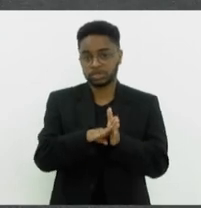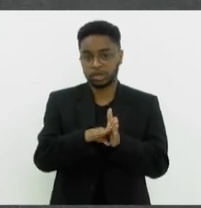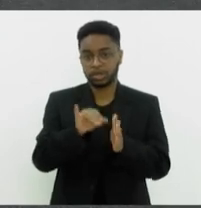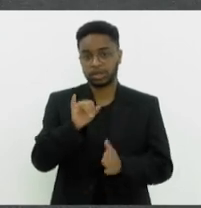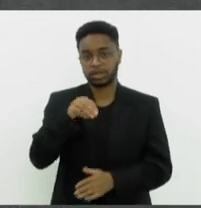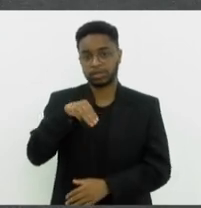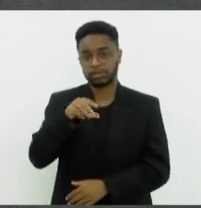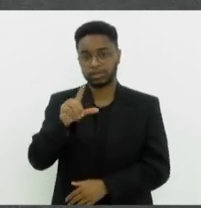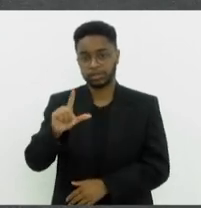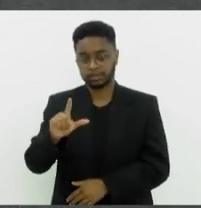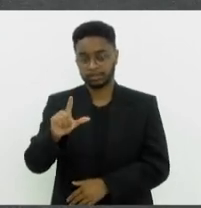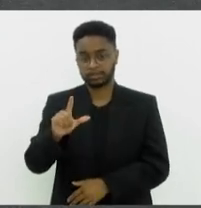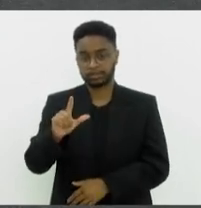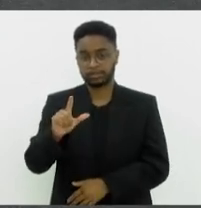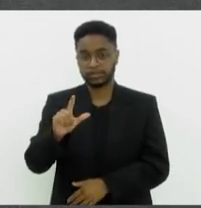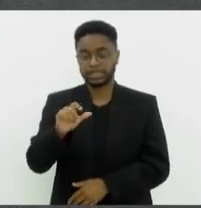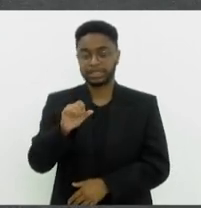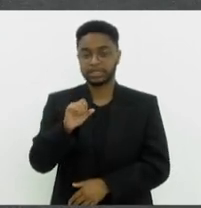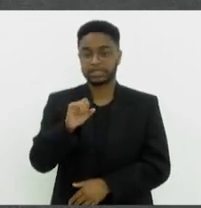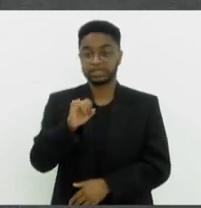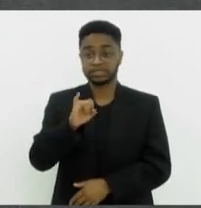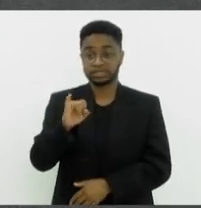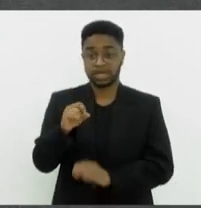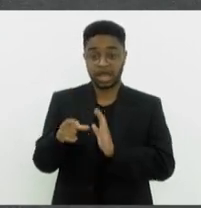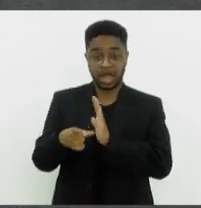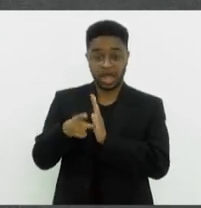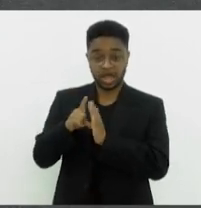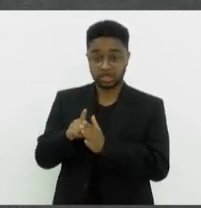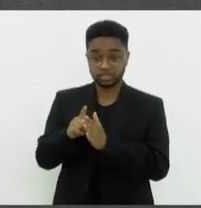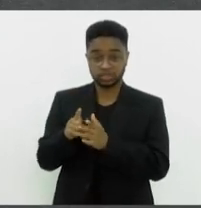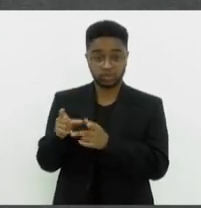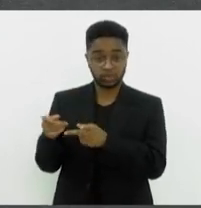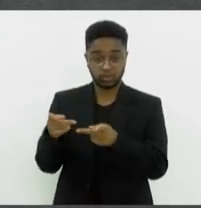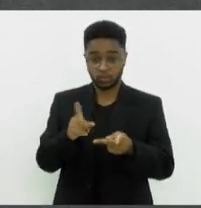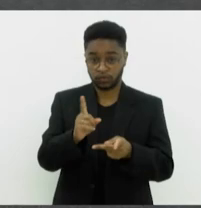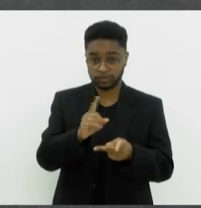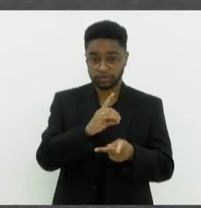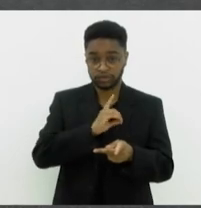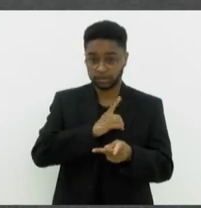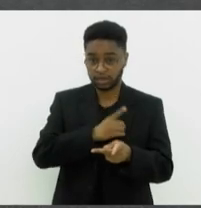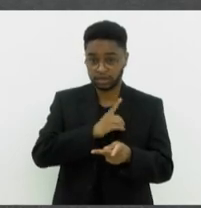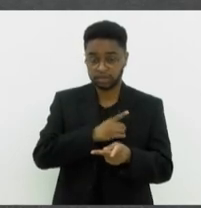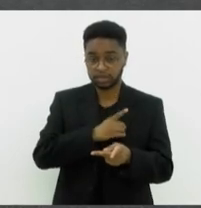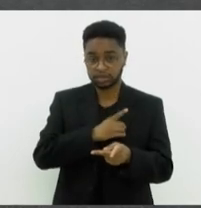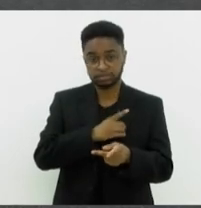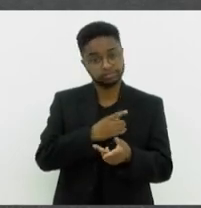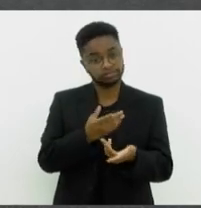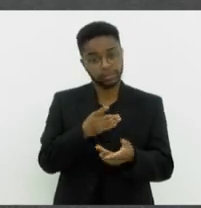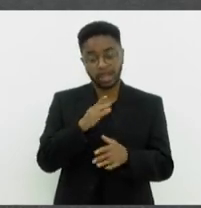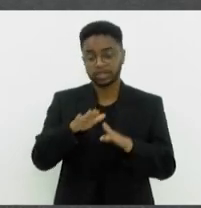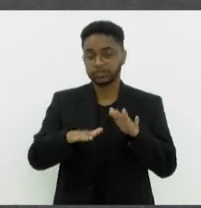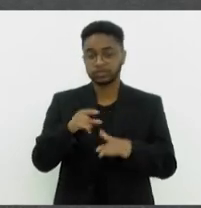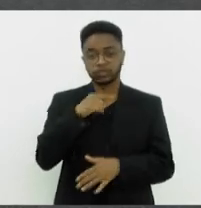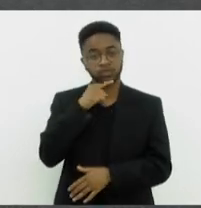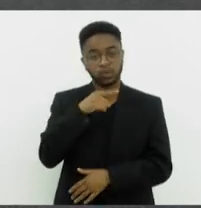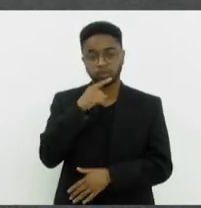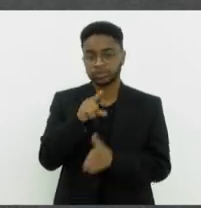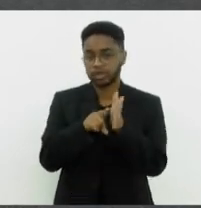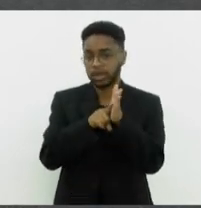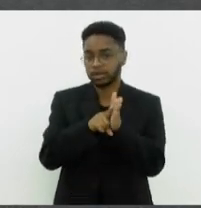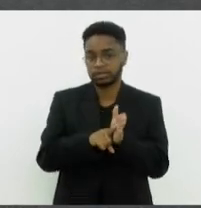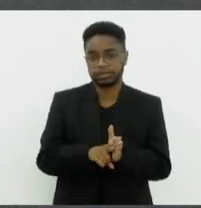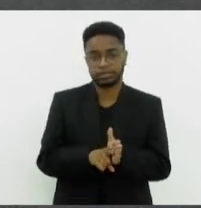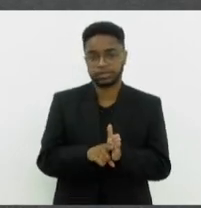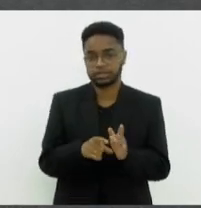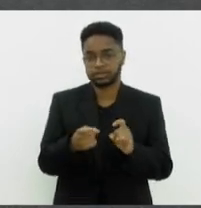Médico Legal, se elas não passassem antes numa delegacia, dificilmente elas conseguiriam fazer a perícia médica,